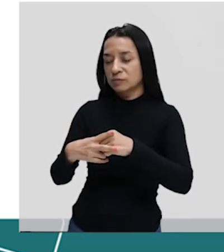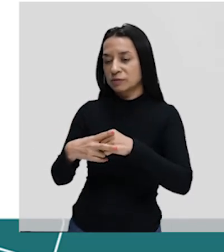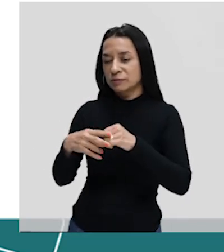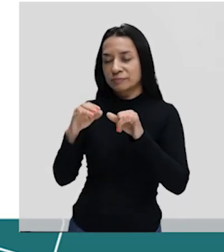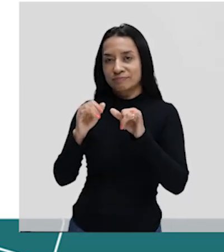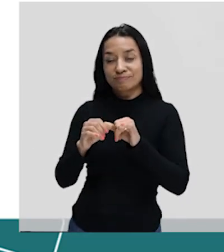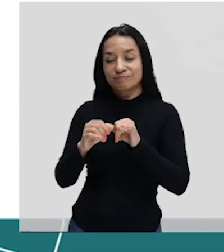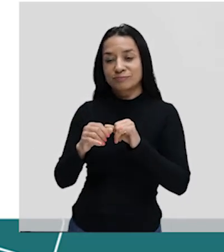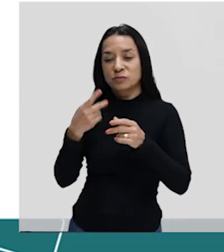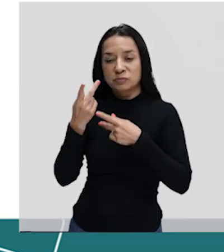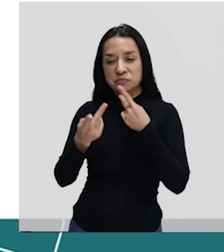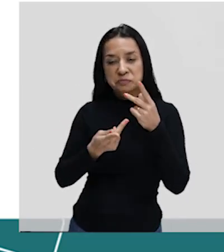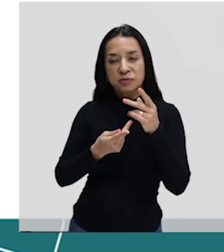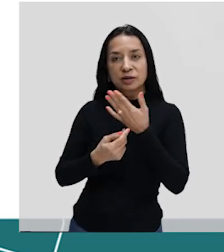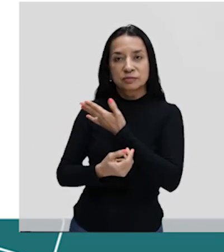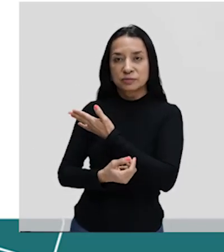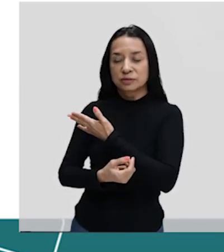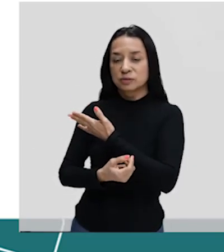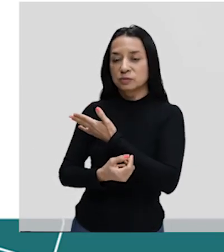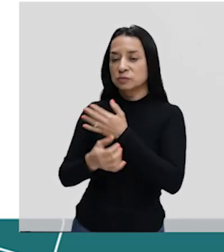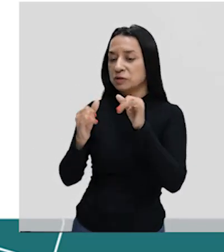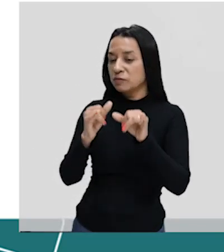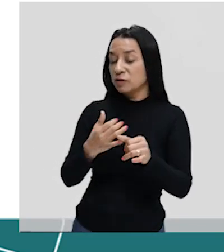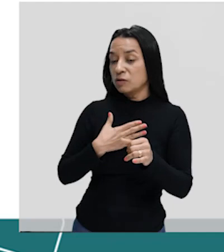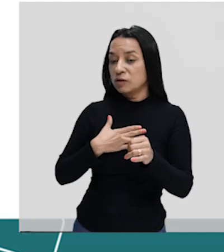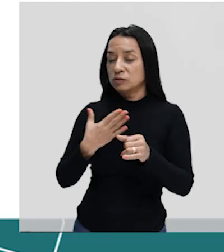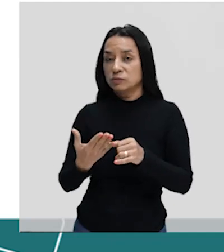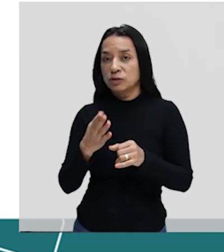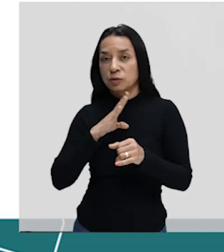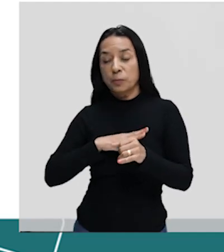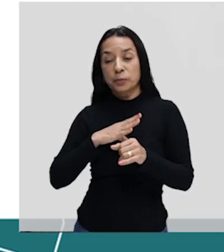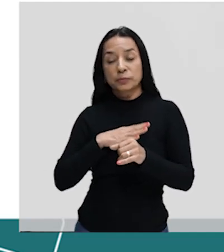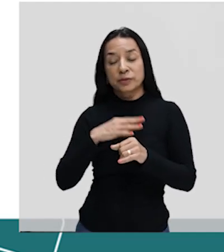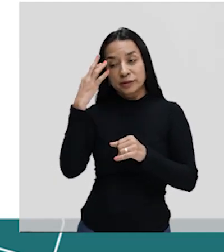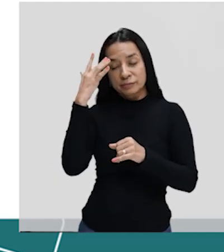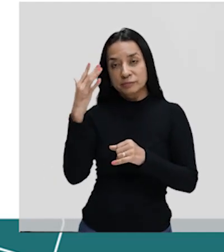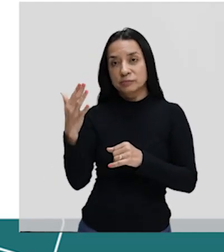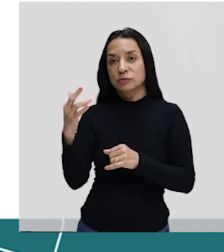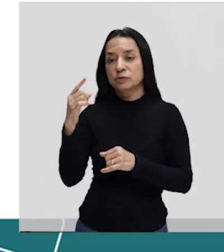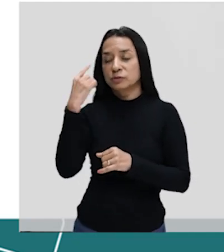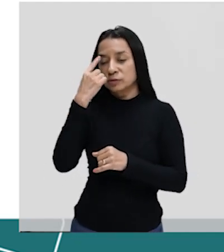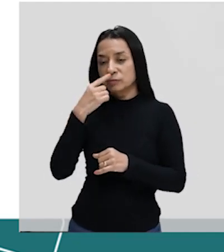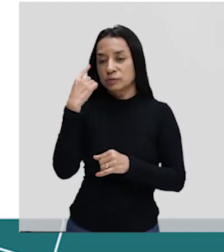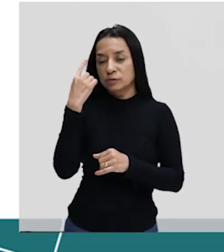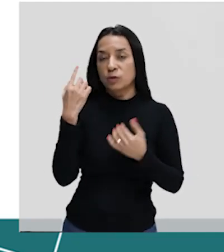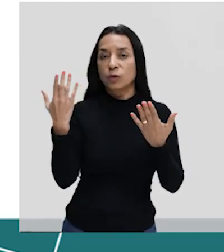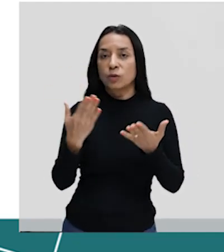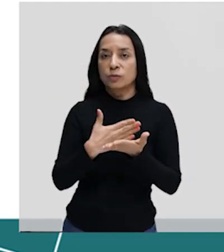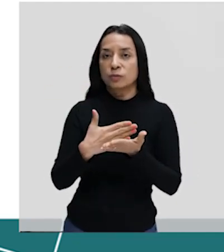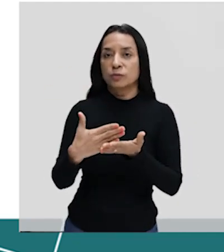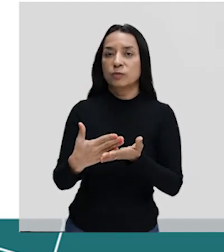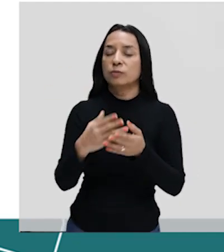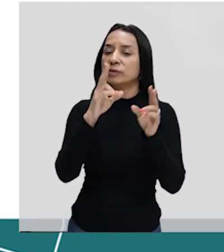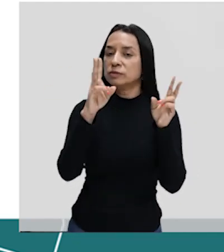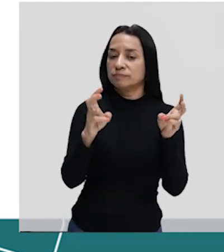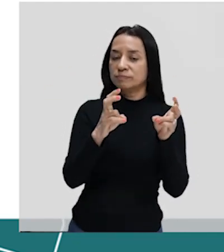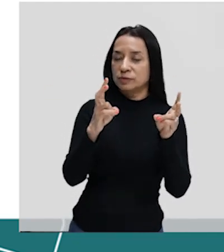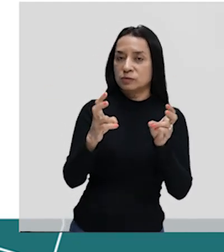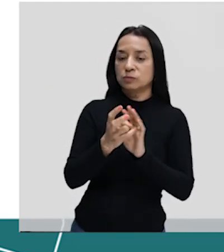ficam assustados em português, imagine em espanhol. Então, hoje nós vamos começar esse assunto e nós